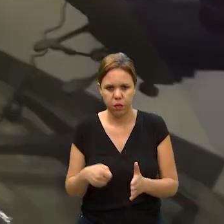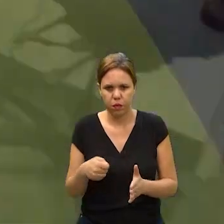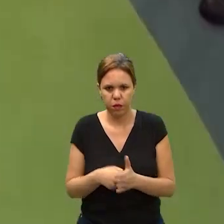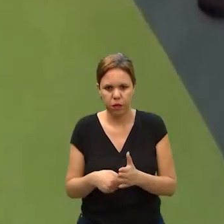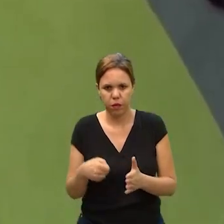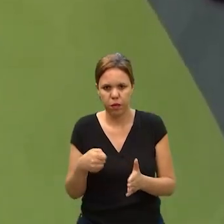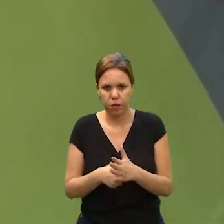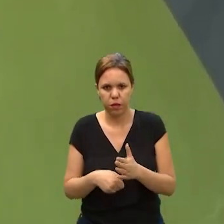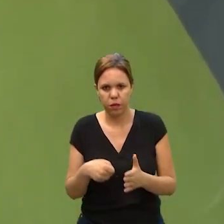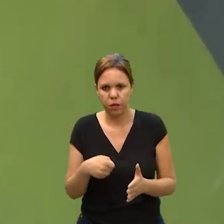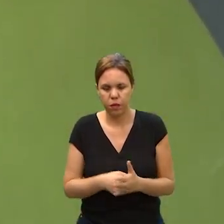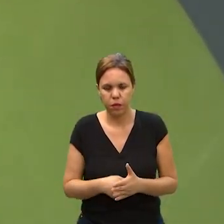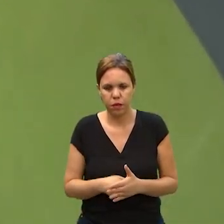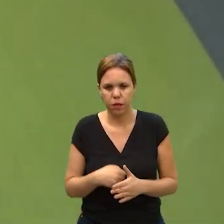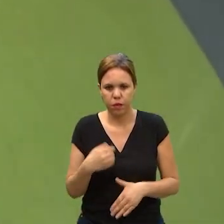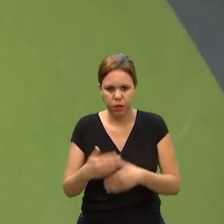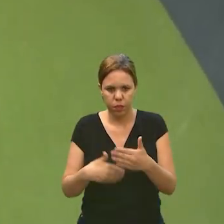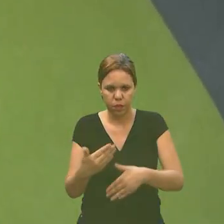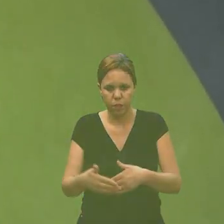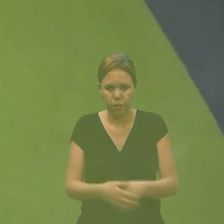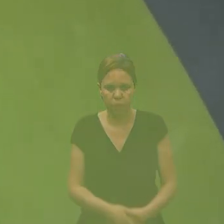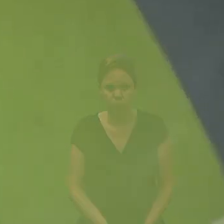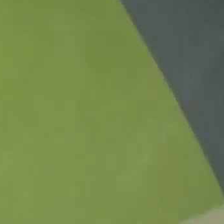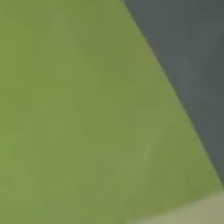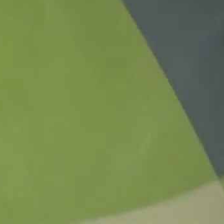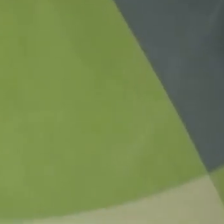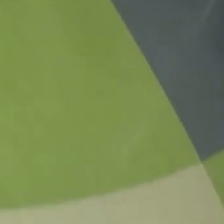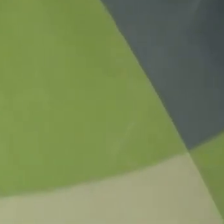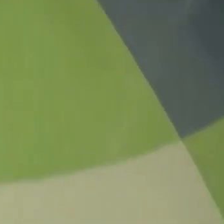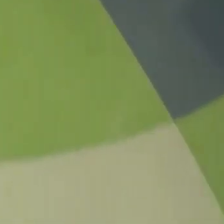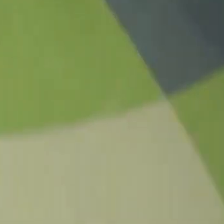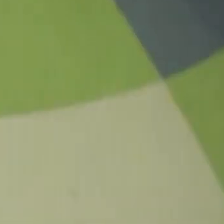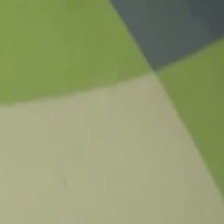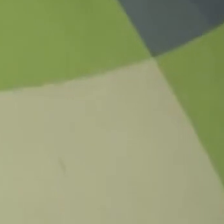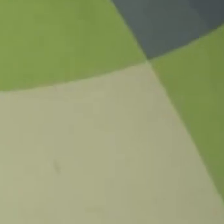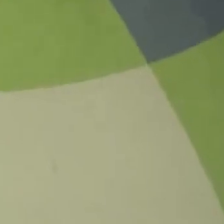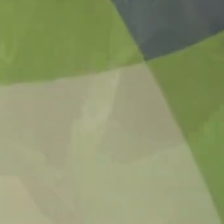lutar, lutar e prosseguir.